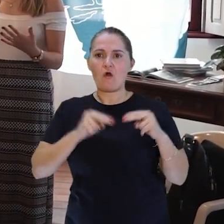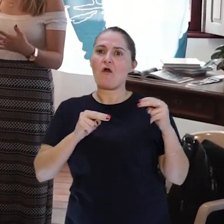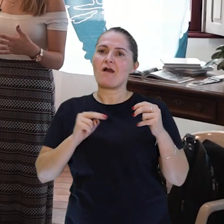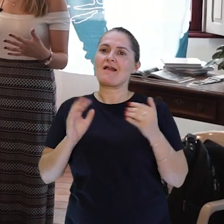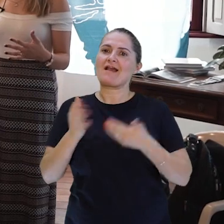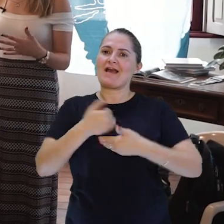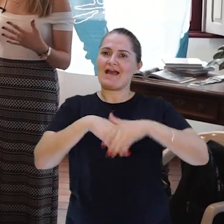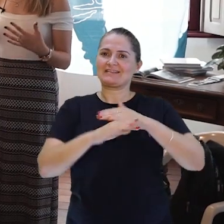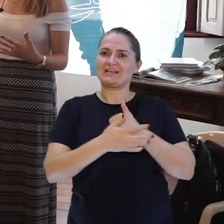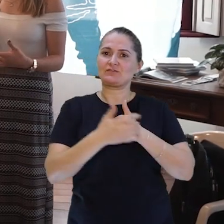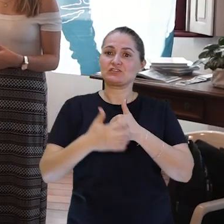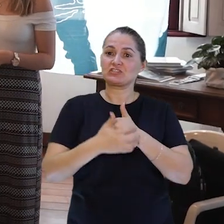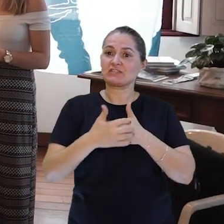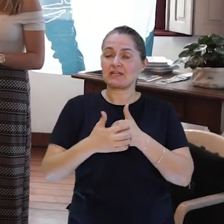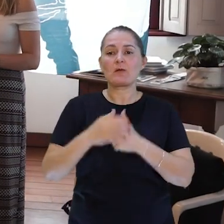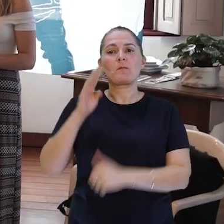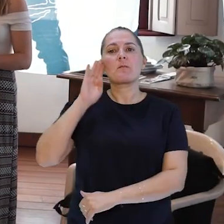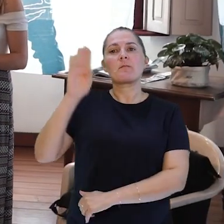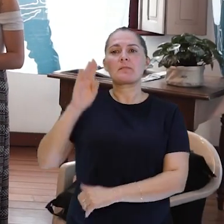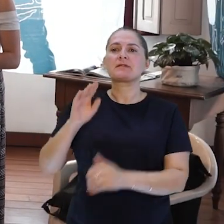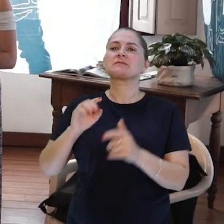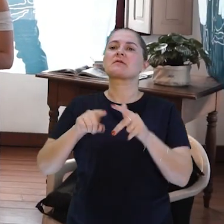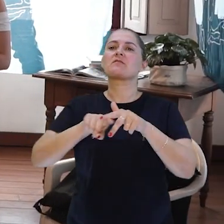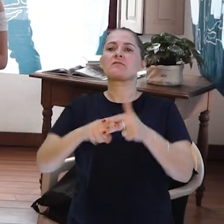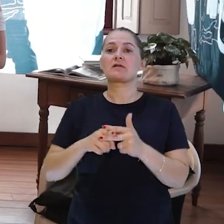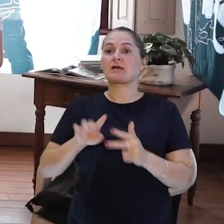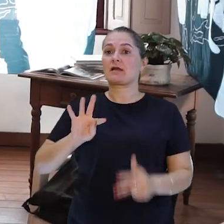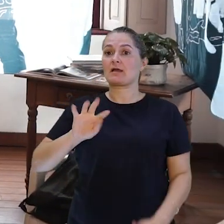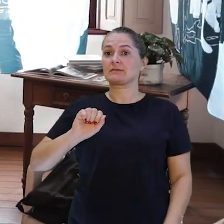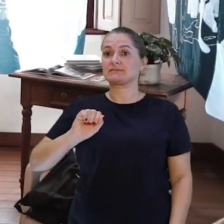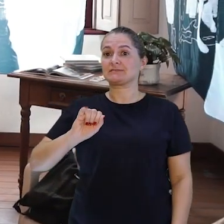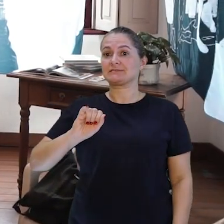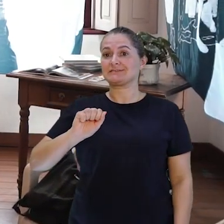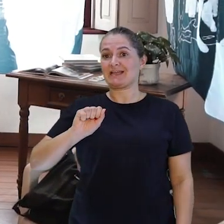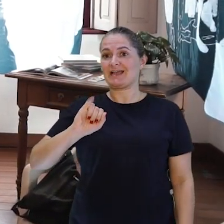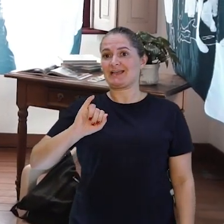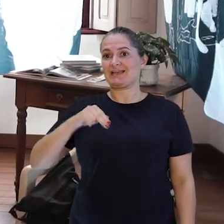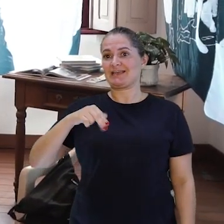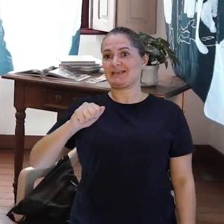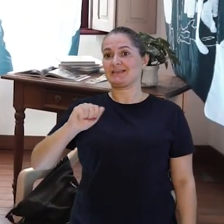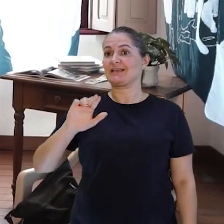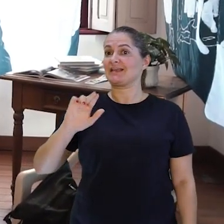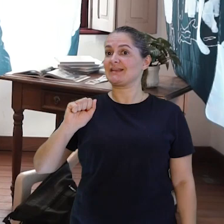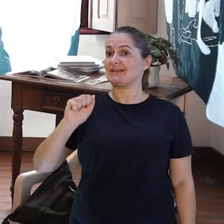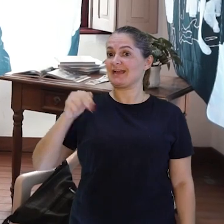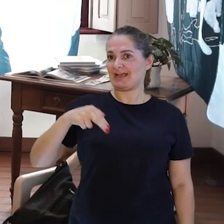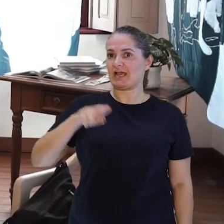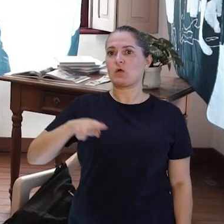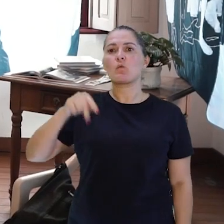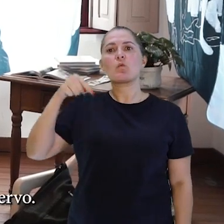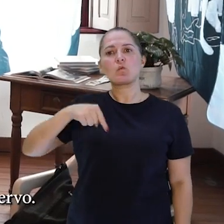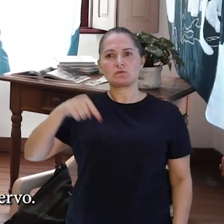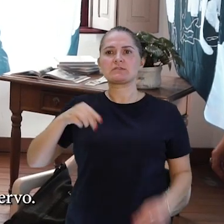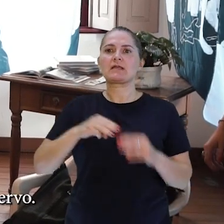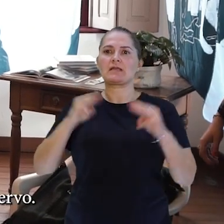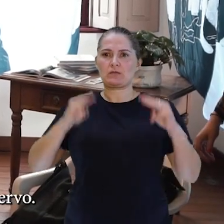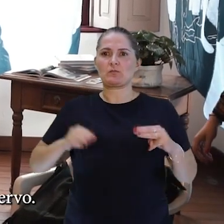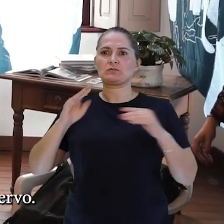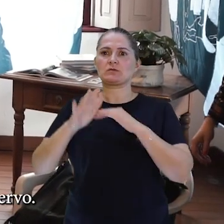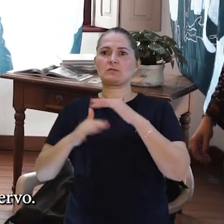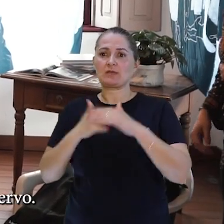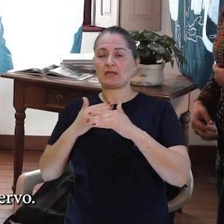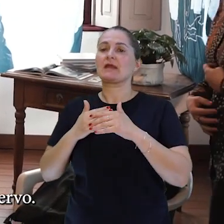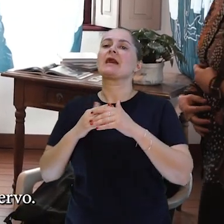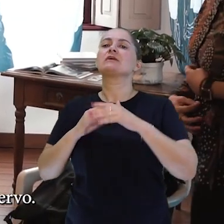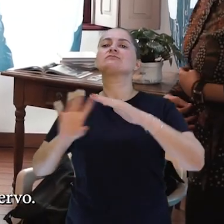só do Brasil, mas do mundo, como elas podem acessar os acervos. E a gente vai principalmente focar na ferramenta do Tainacan, que é a ferramenta